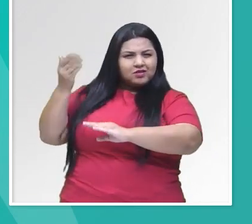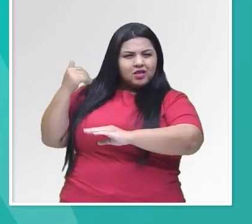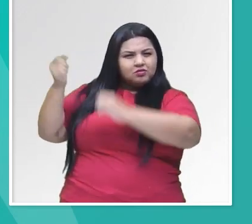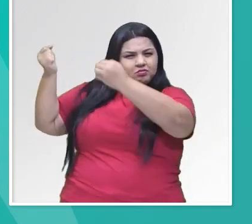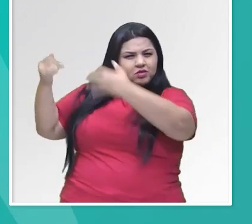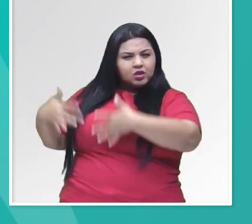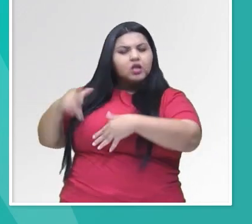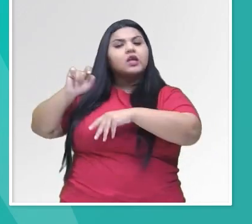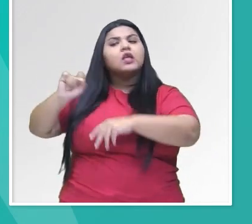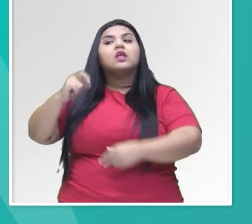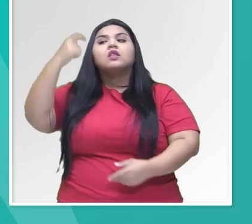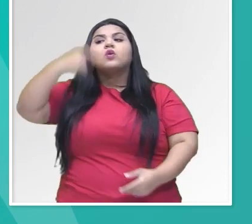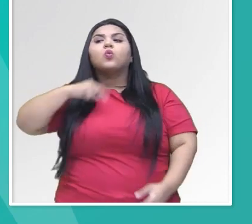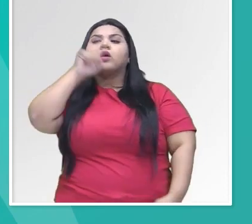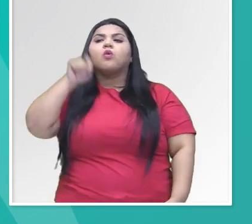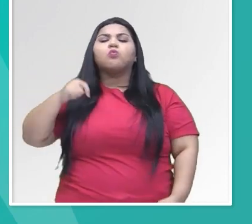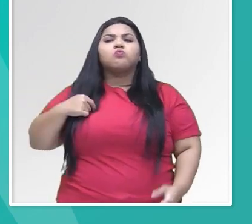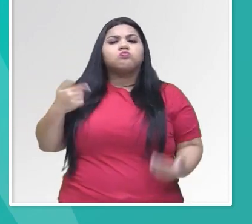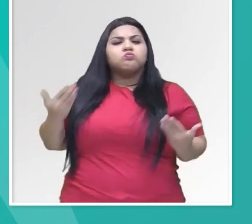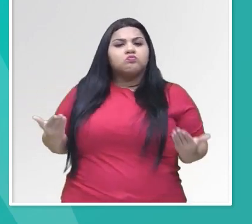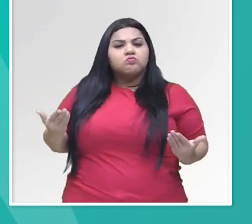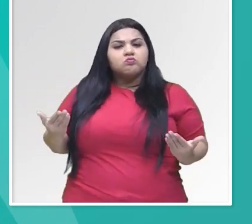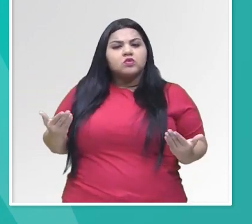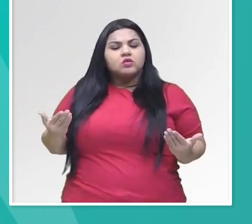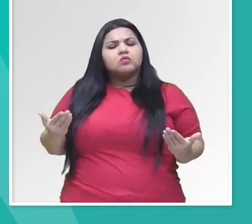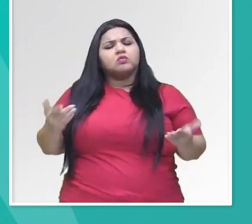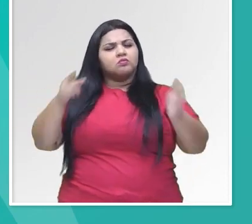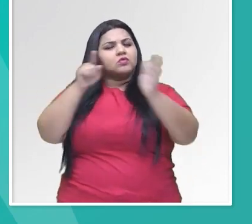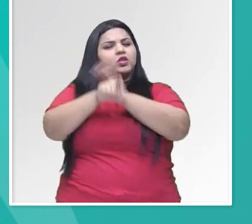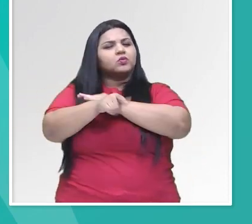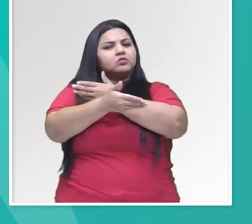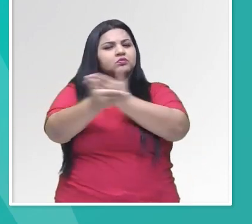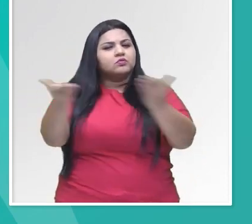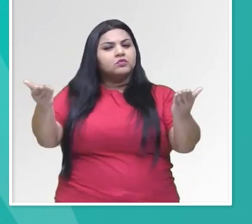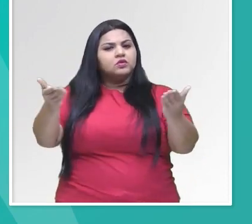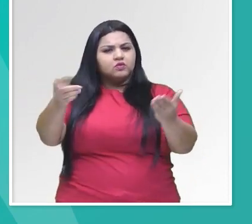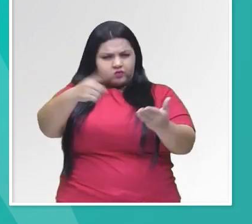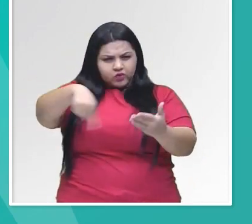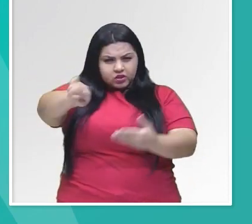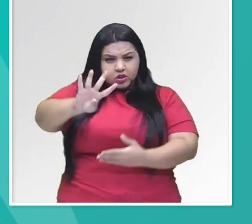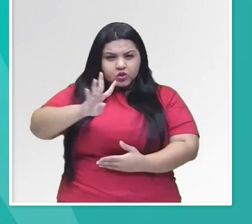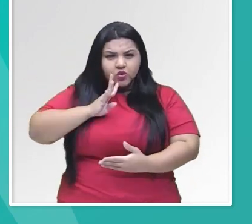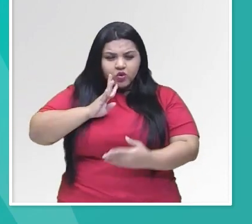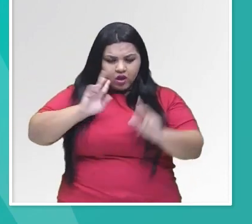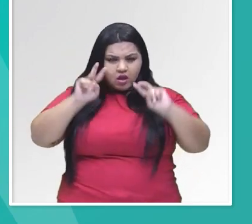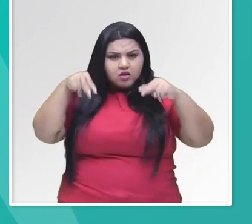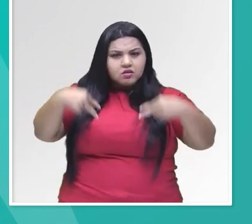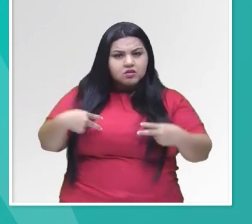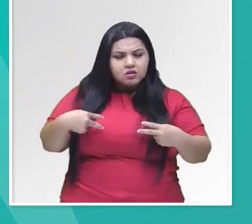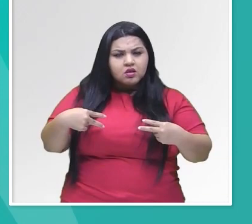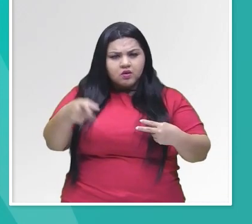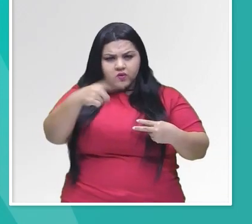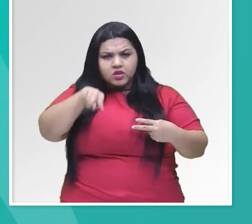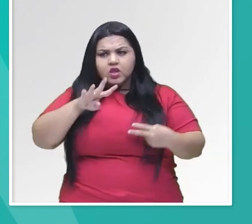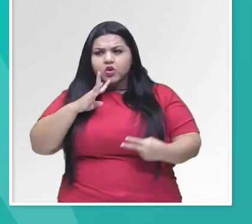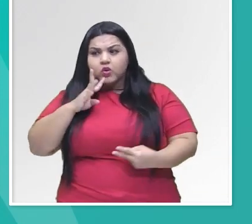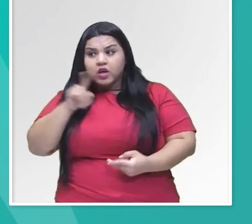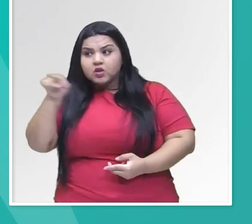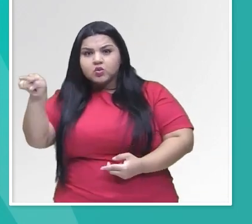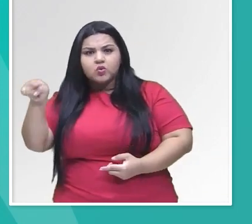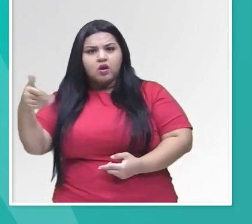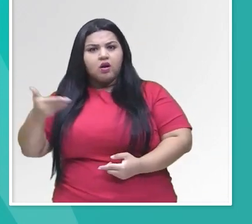Quem sou eu? Fica essa pergunta. Vocês se conhecem? Vocês conhecem o